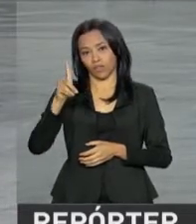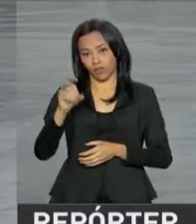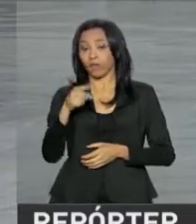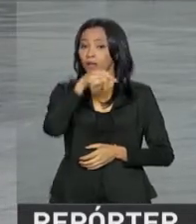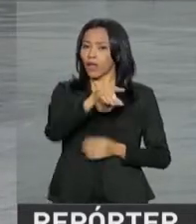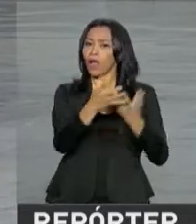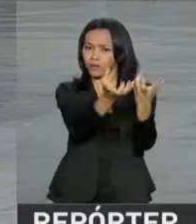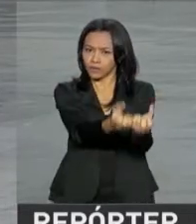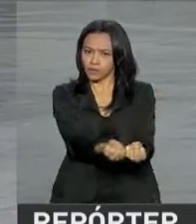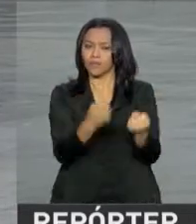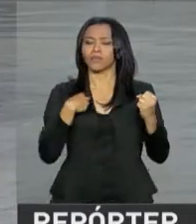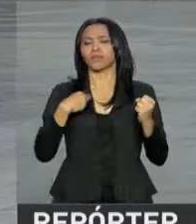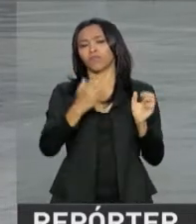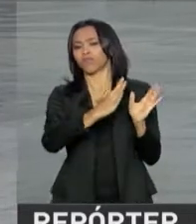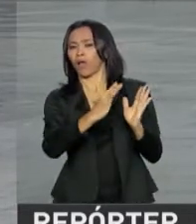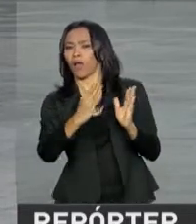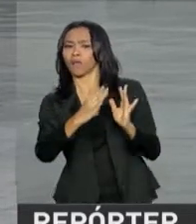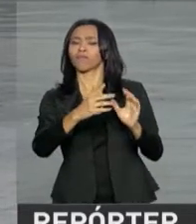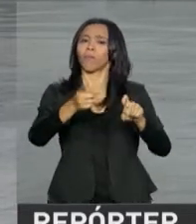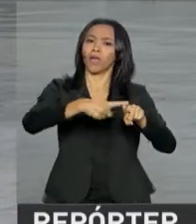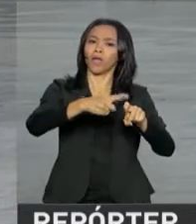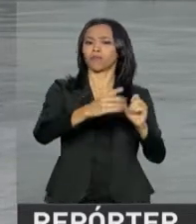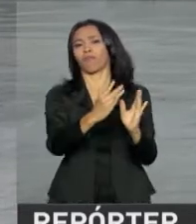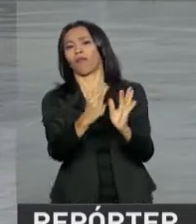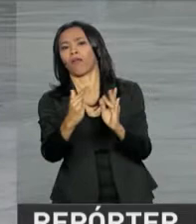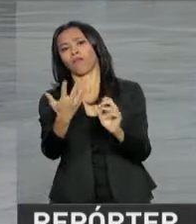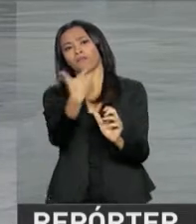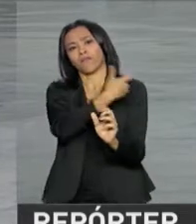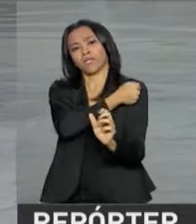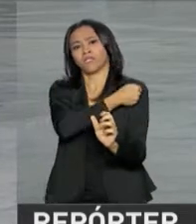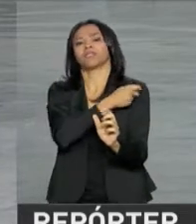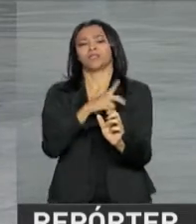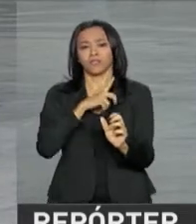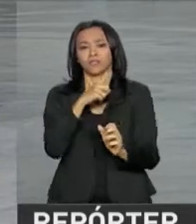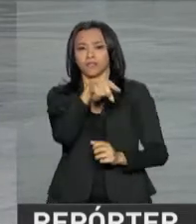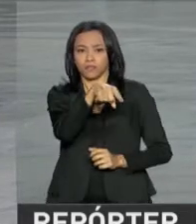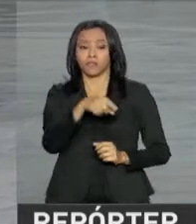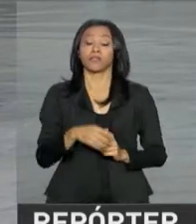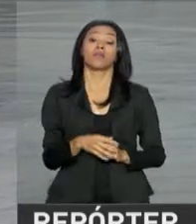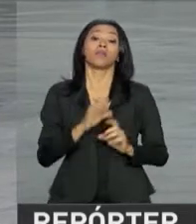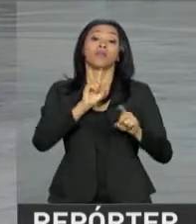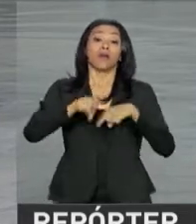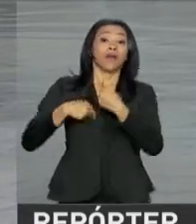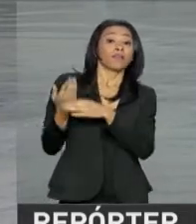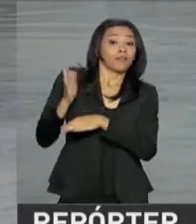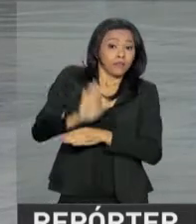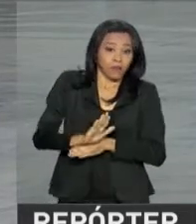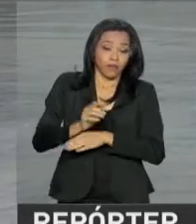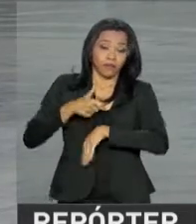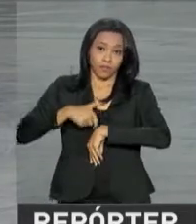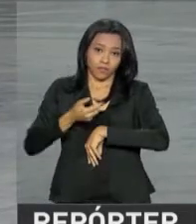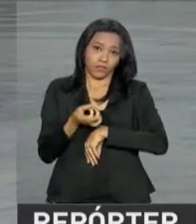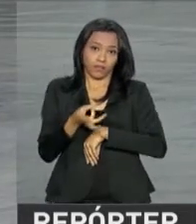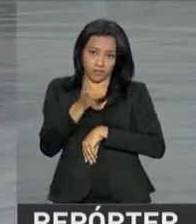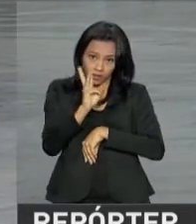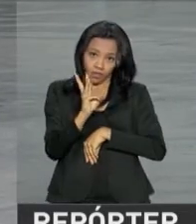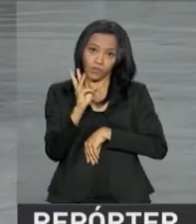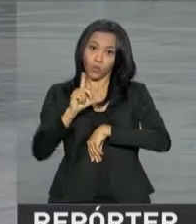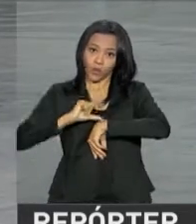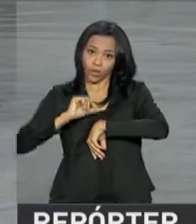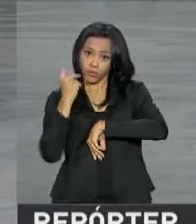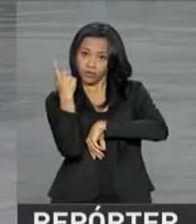médico e também recebem vacina à tarde por volta das 3 horas no olhos no horário local